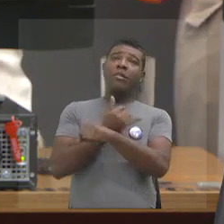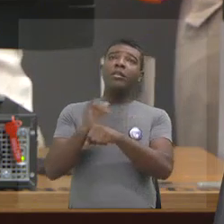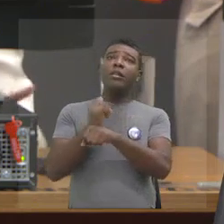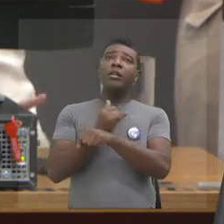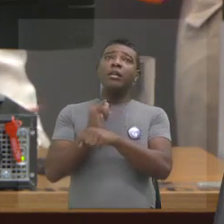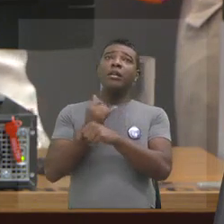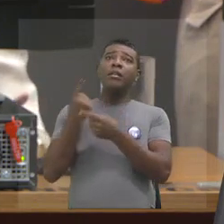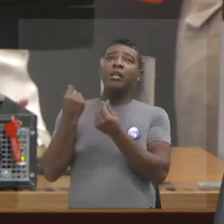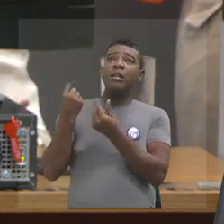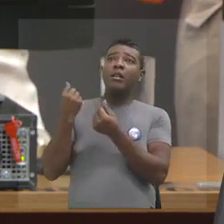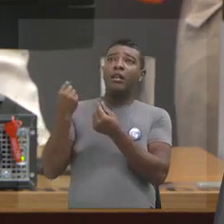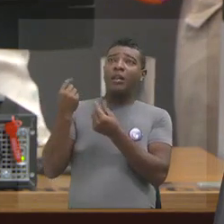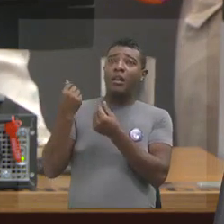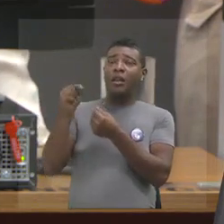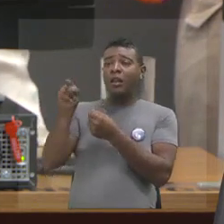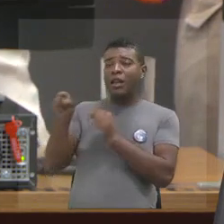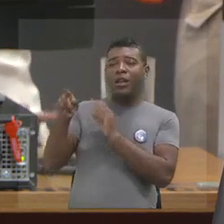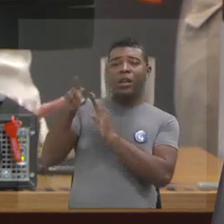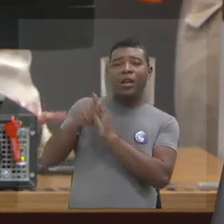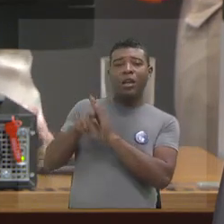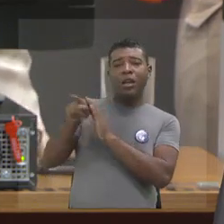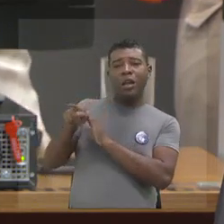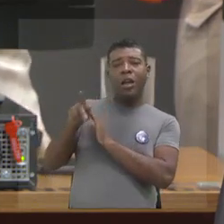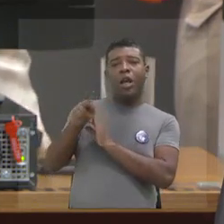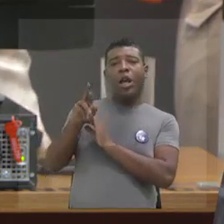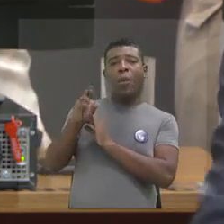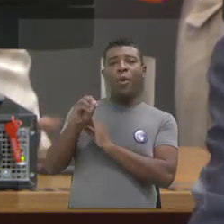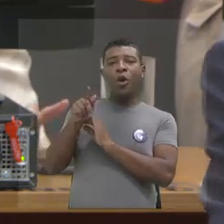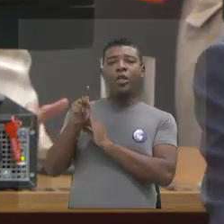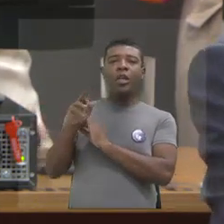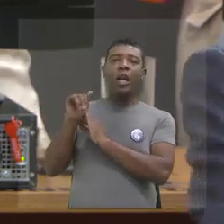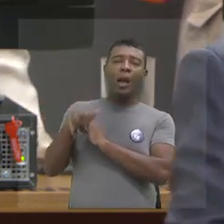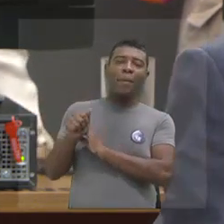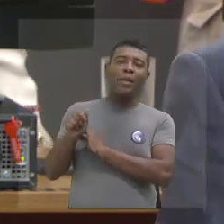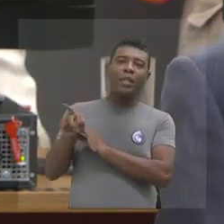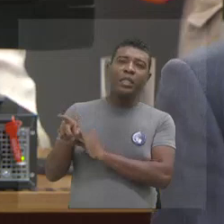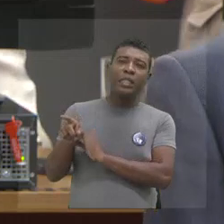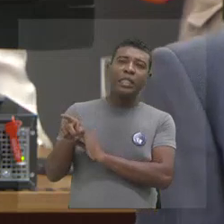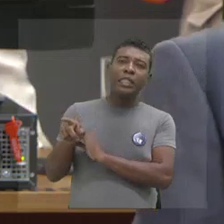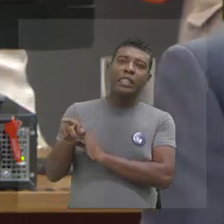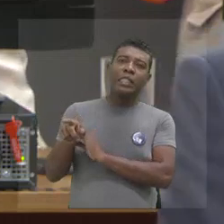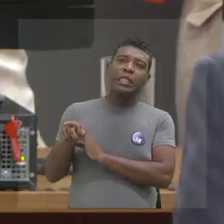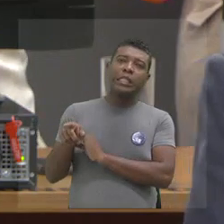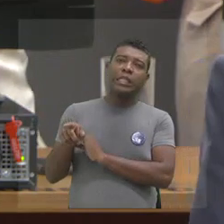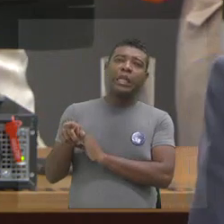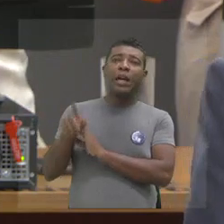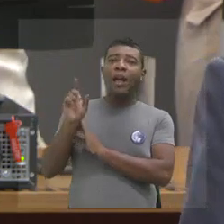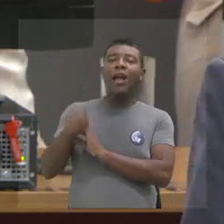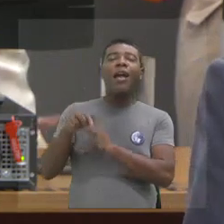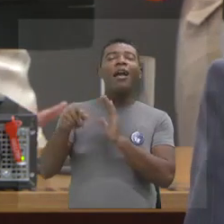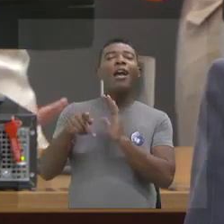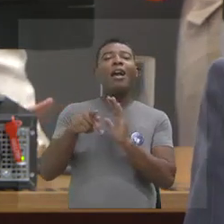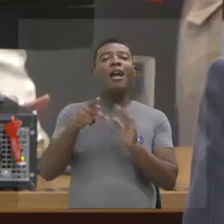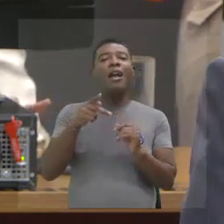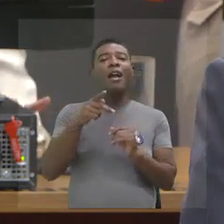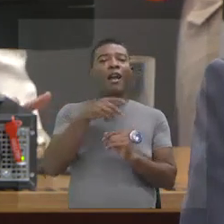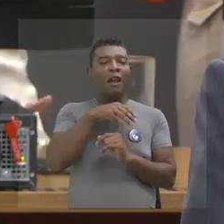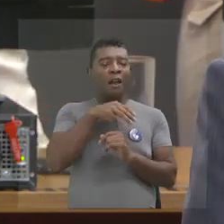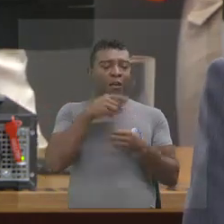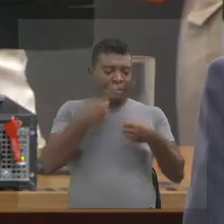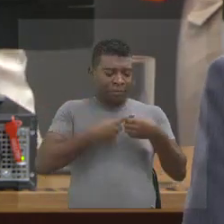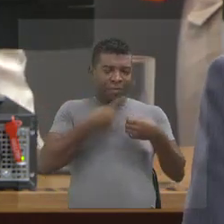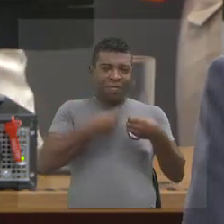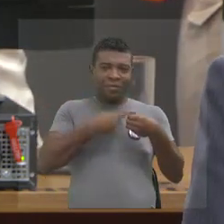do desse programa é desse sentimento Mariana que pudesse nós temos